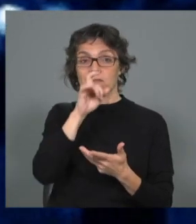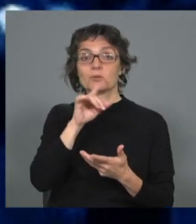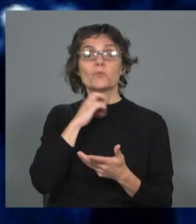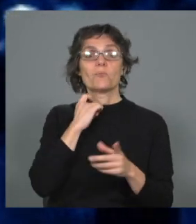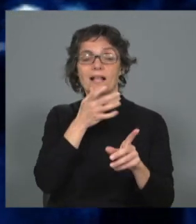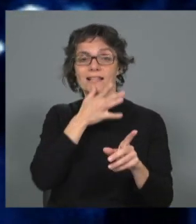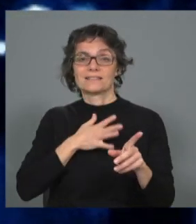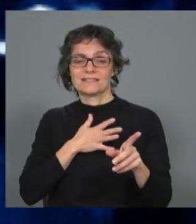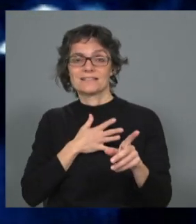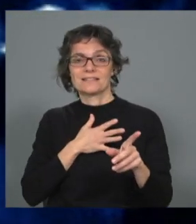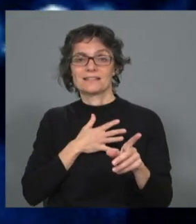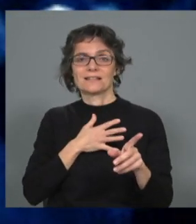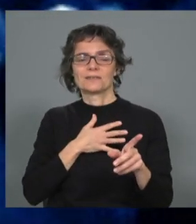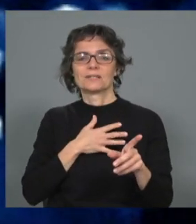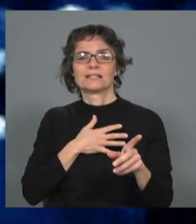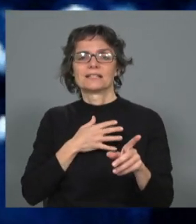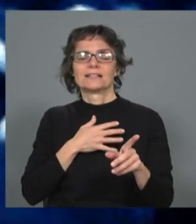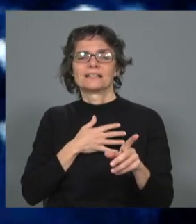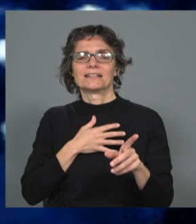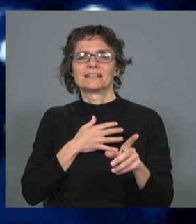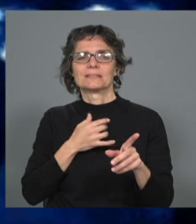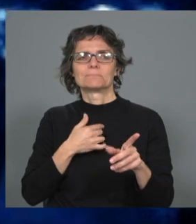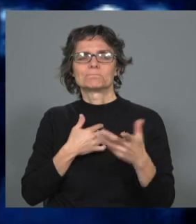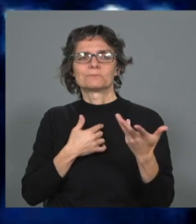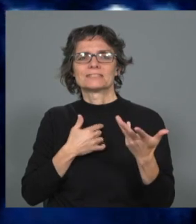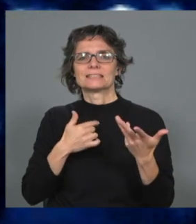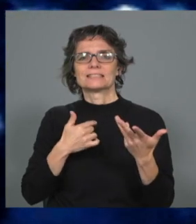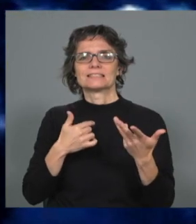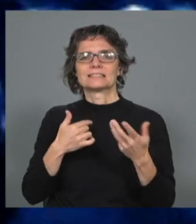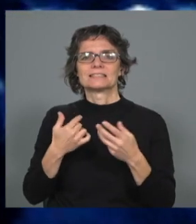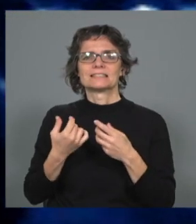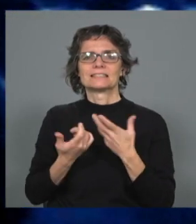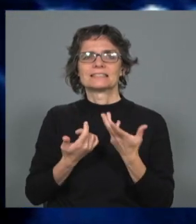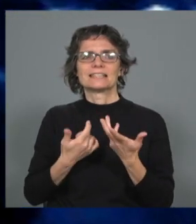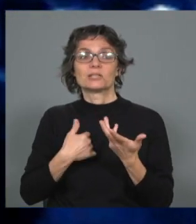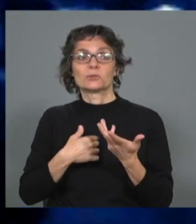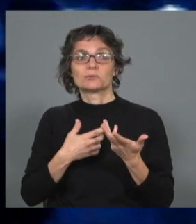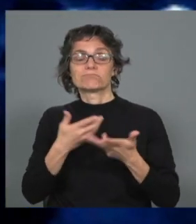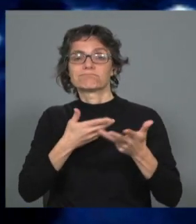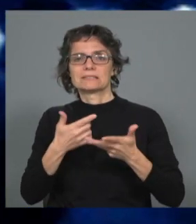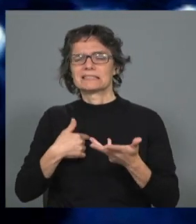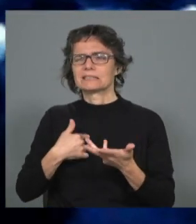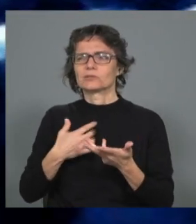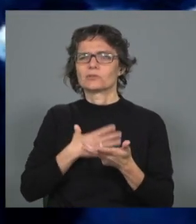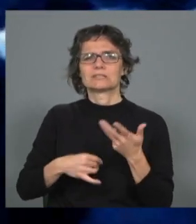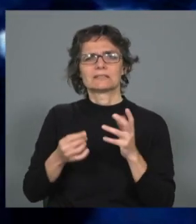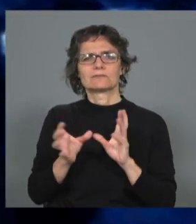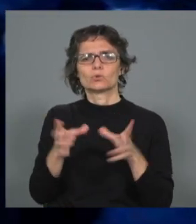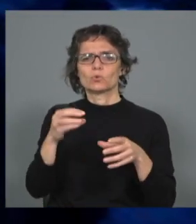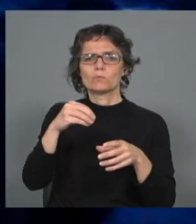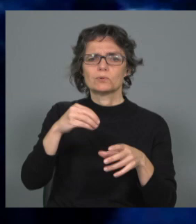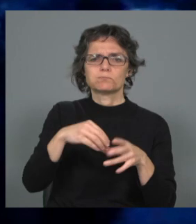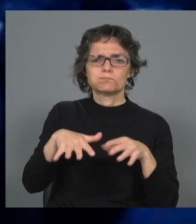parte, enfim, das equipas de Nossa Senhora, etc., e pensei, não há aqui nenhum grupo, não há nada onde nós nos possamos integrar. E o Padre Zé Manuel, com